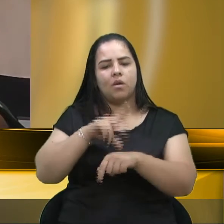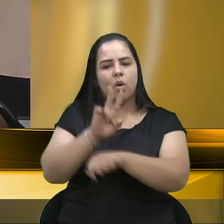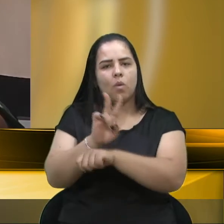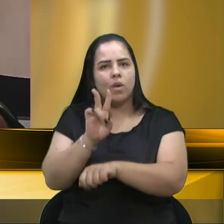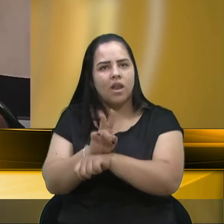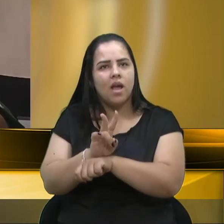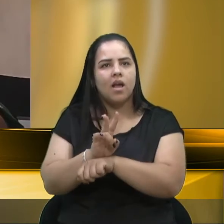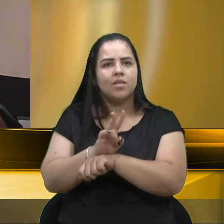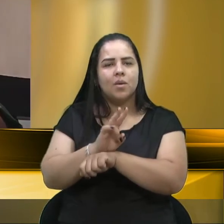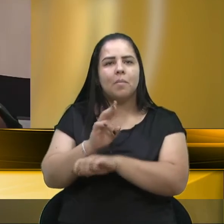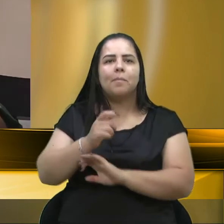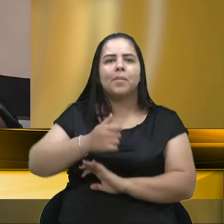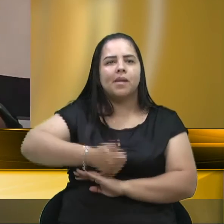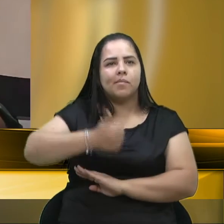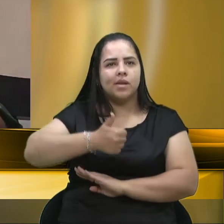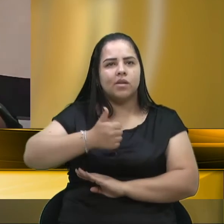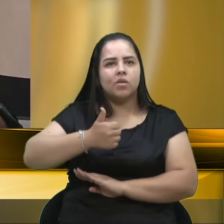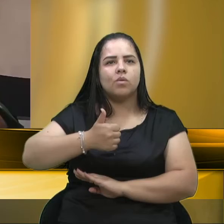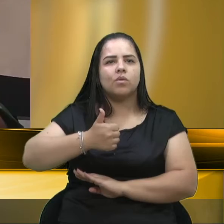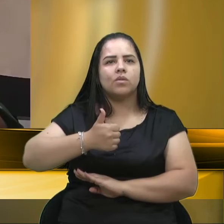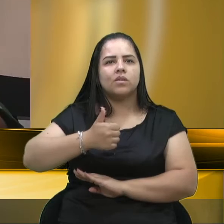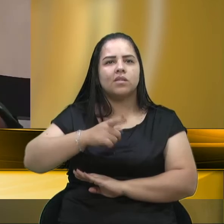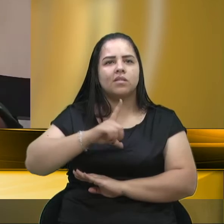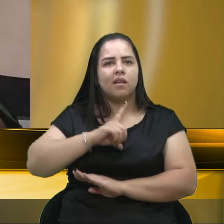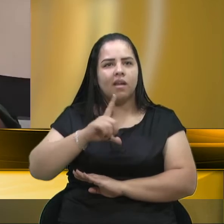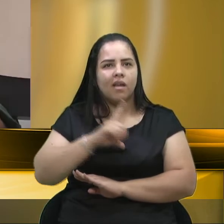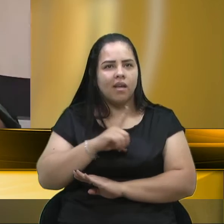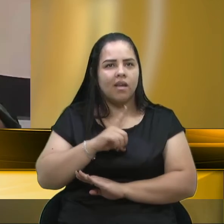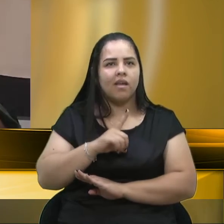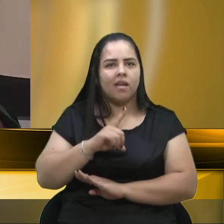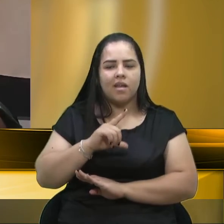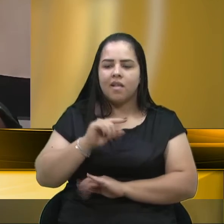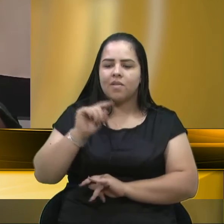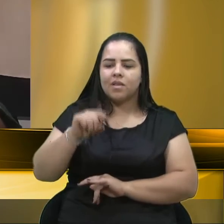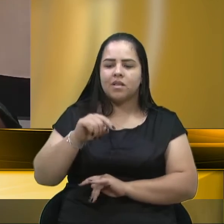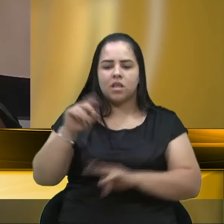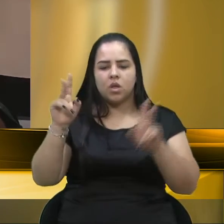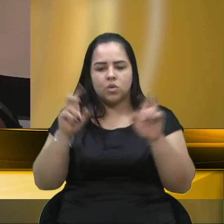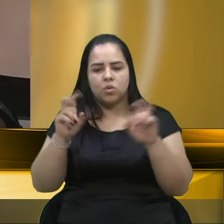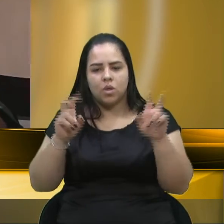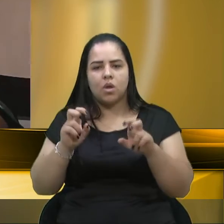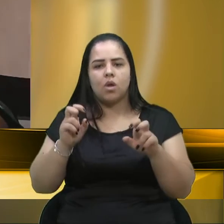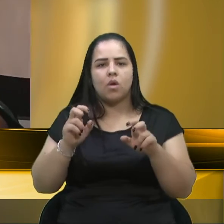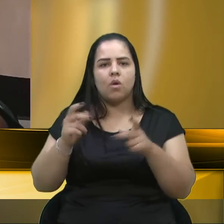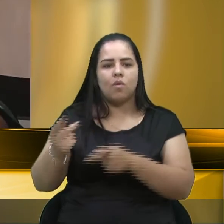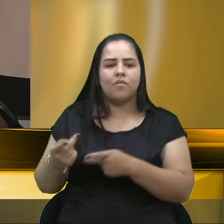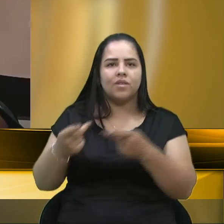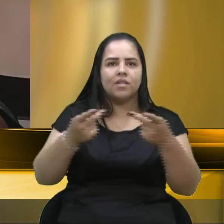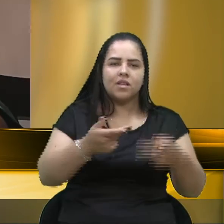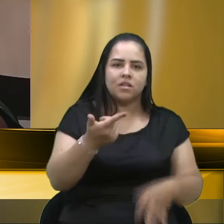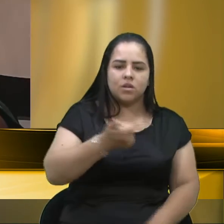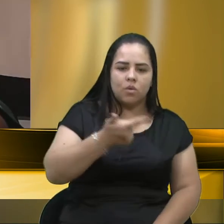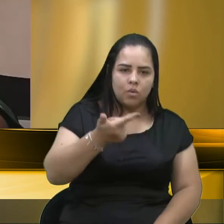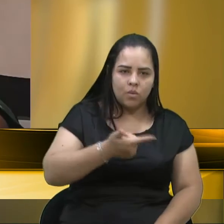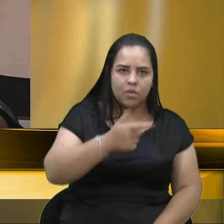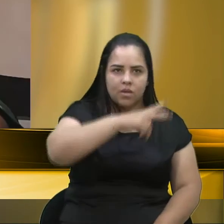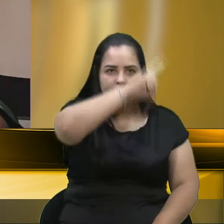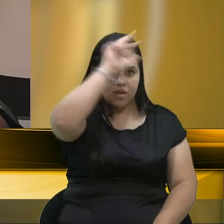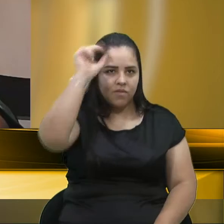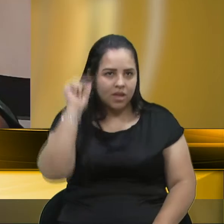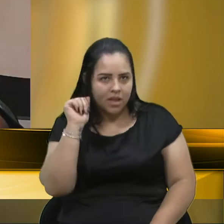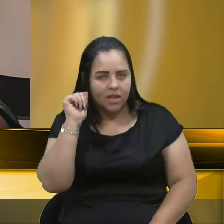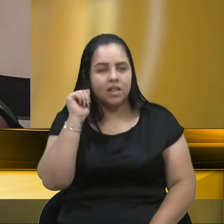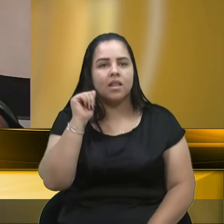primeiras ações do meu gabinete foi, sim, convidar a vice-prefeita Paula Iores para conhecer o serviço